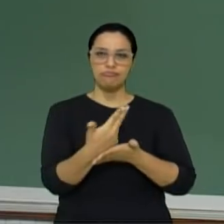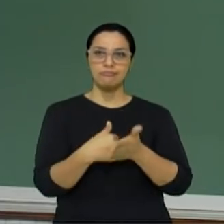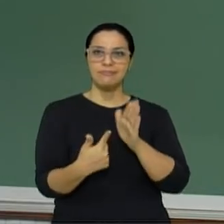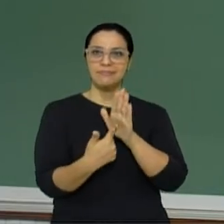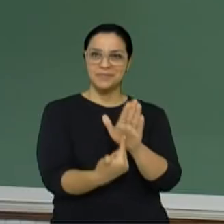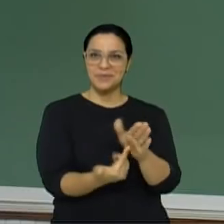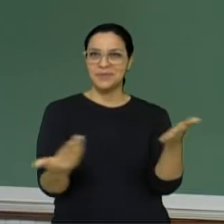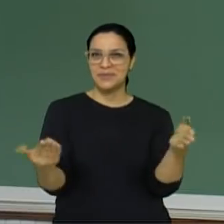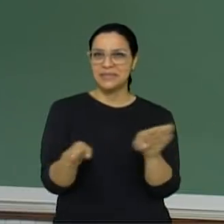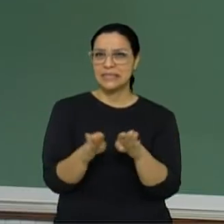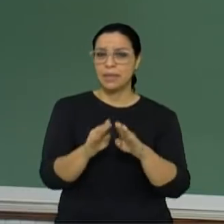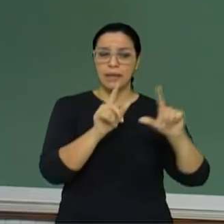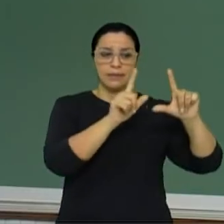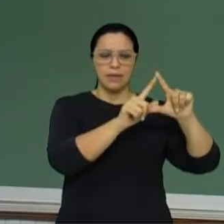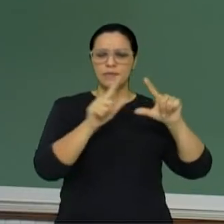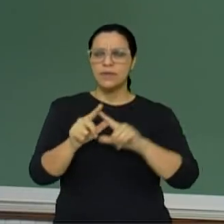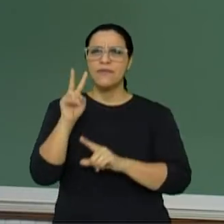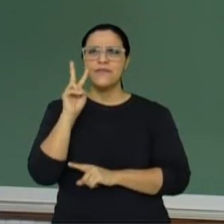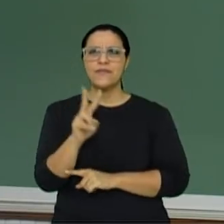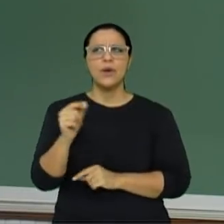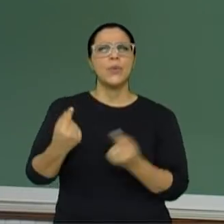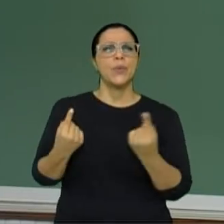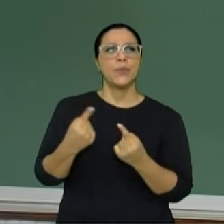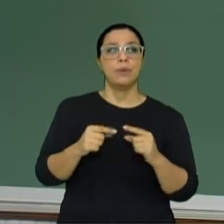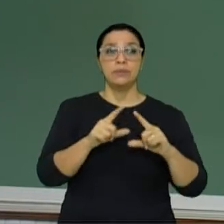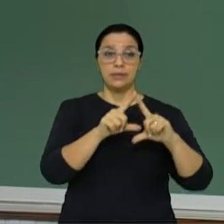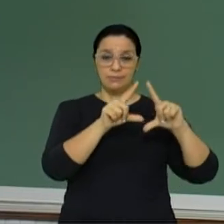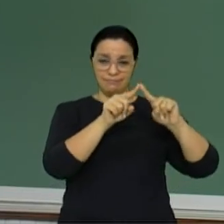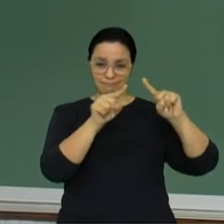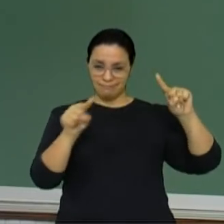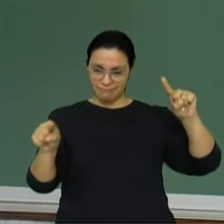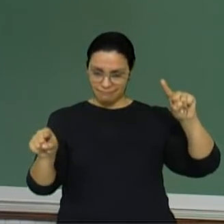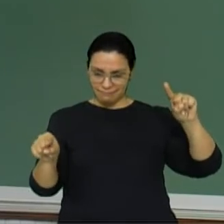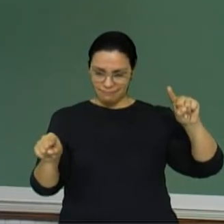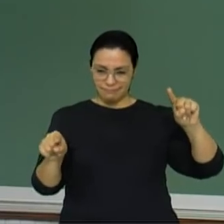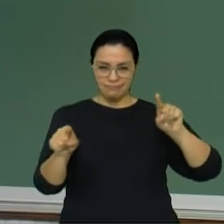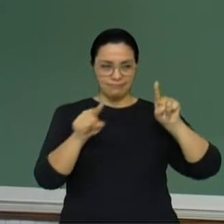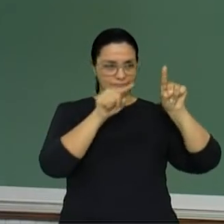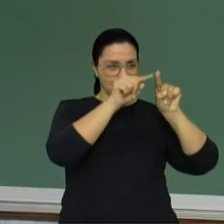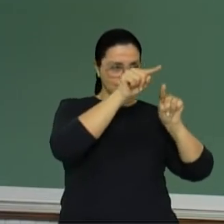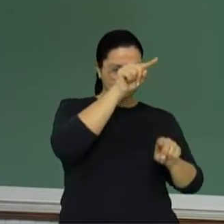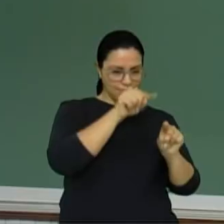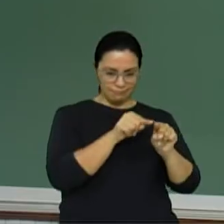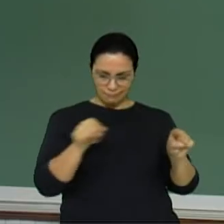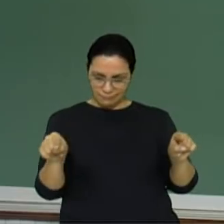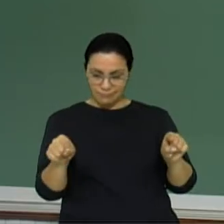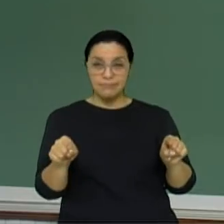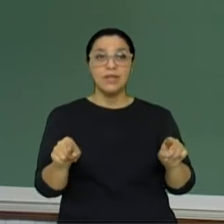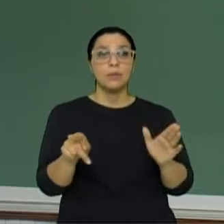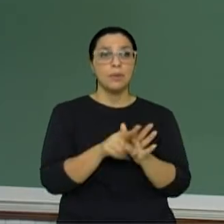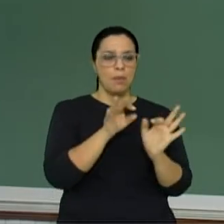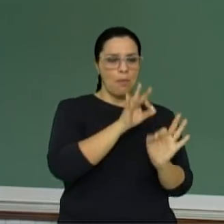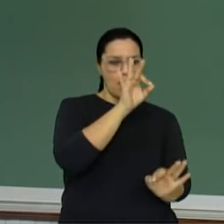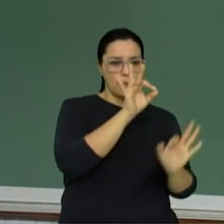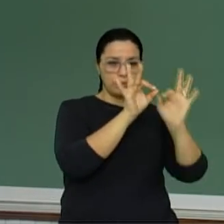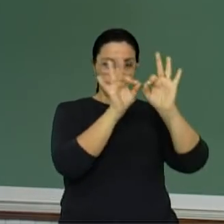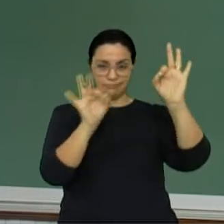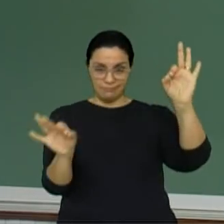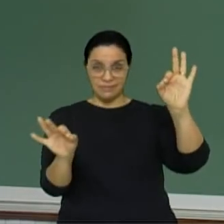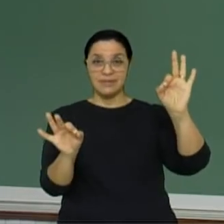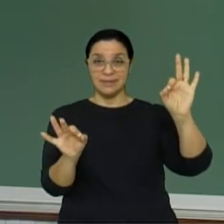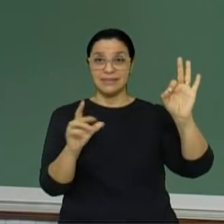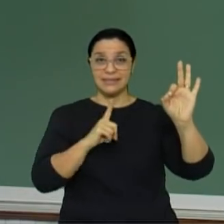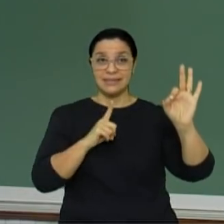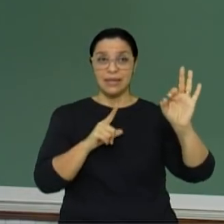Quais são os triângulos que você enxerga aí? Bom, eu enxergo esse maior aqui, que é formado por esse 16, e a largura da rua, e essa hipotenusa aqui,